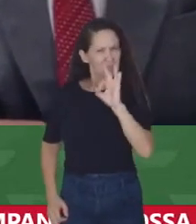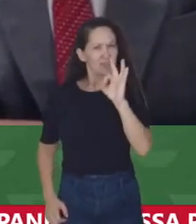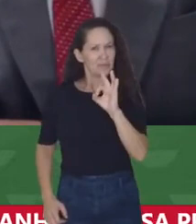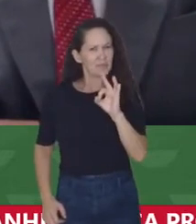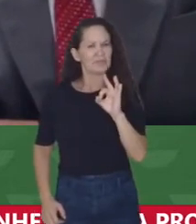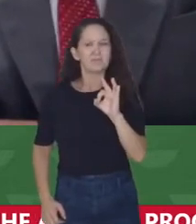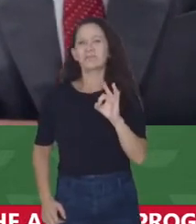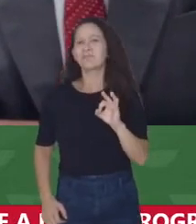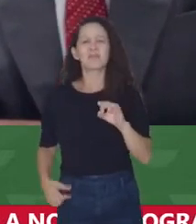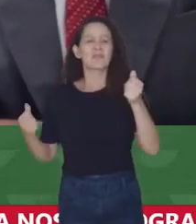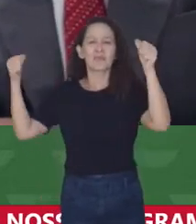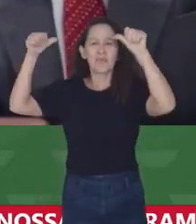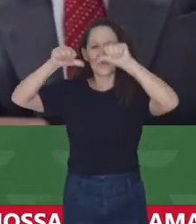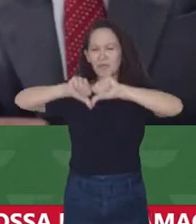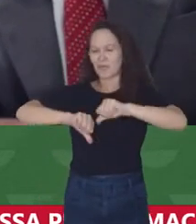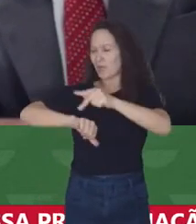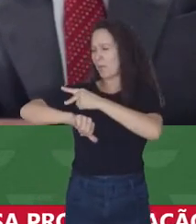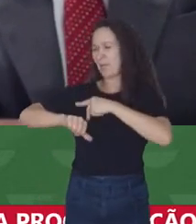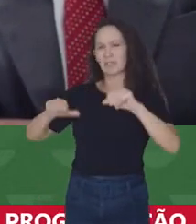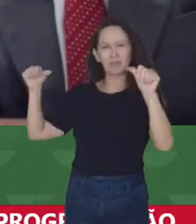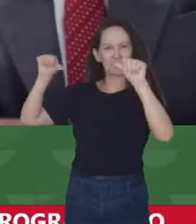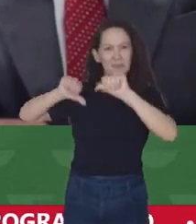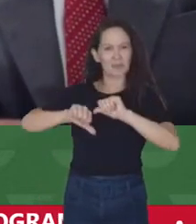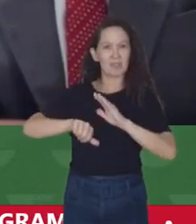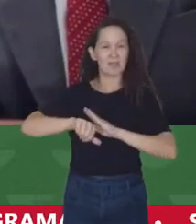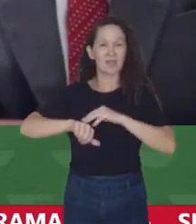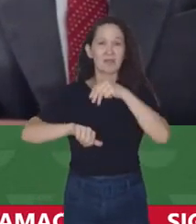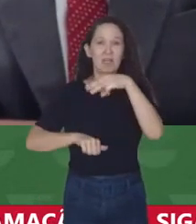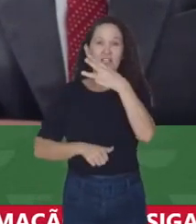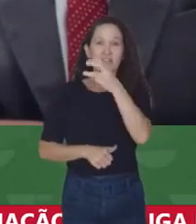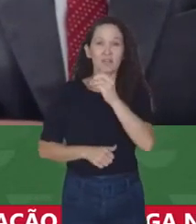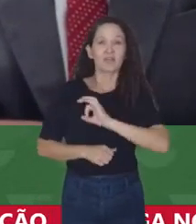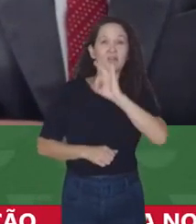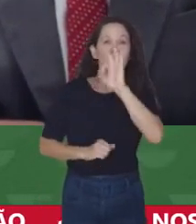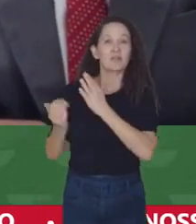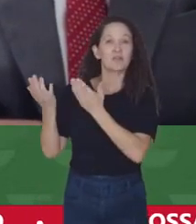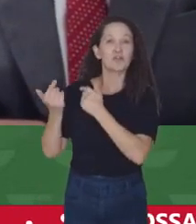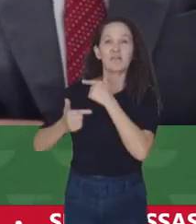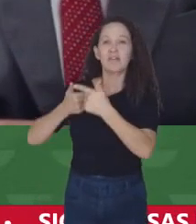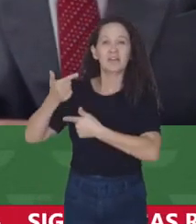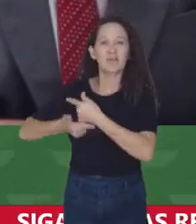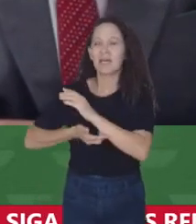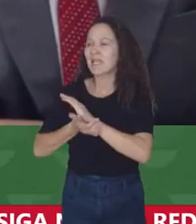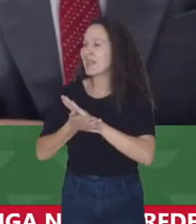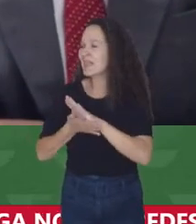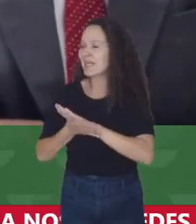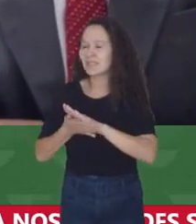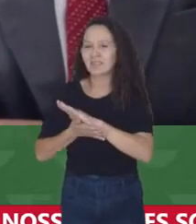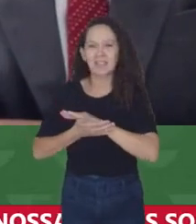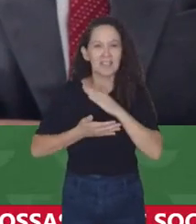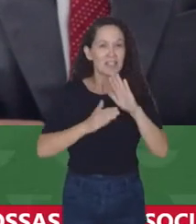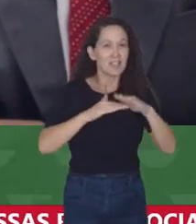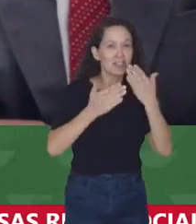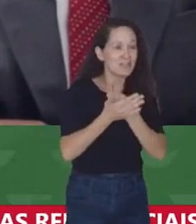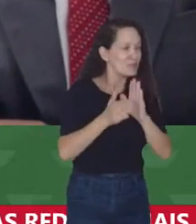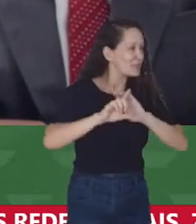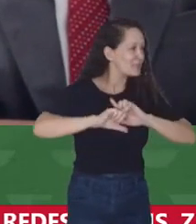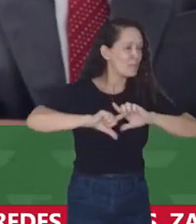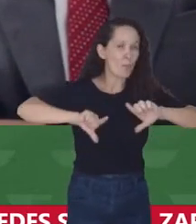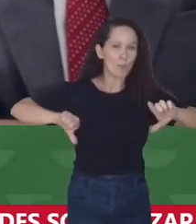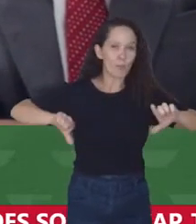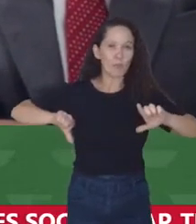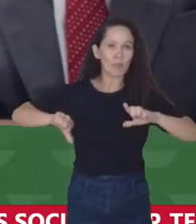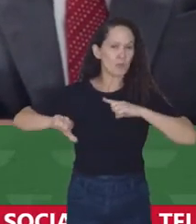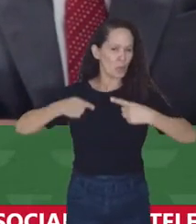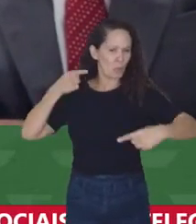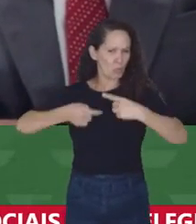condenada ao fracasso. Mais de 30% dos jovens não estudam e não trabalham. Tenho preocupação que sem uma política